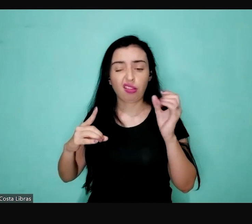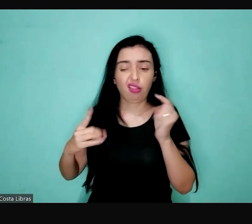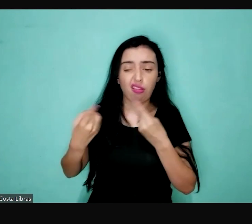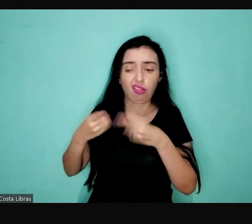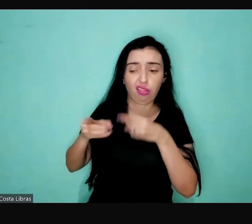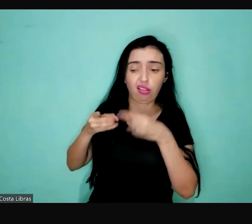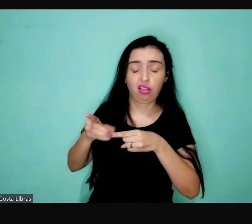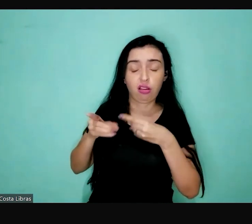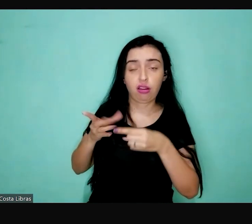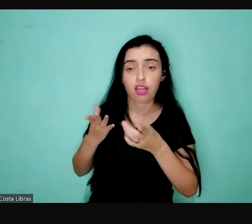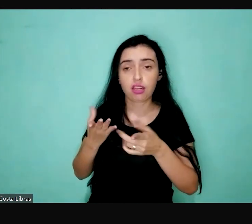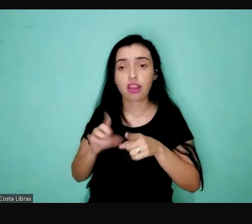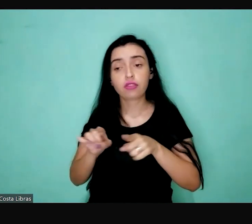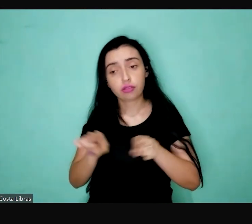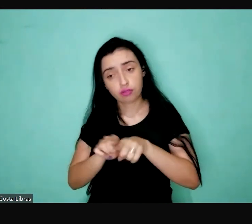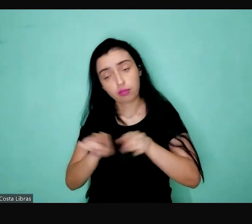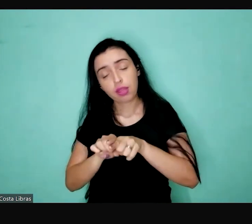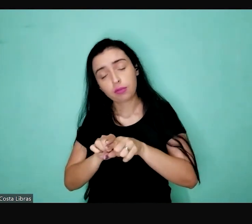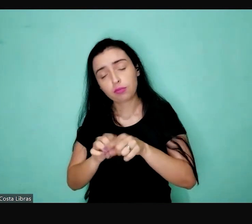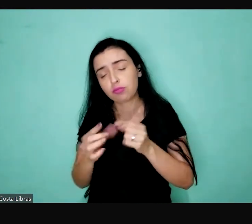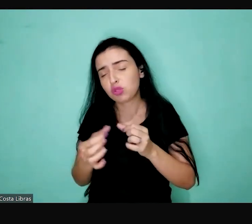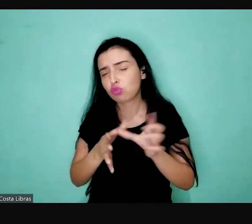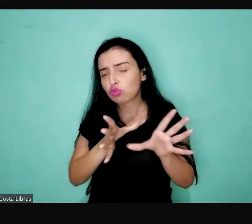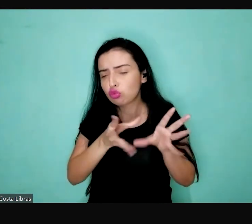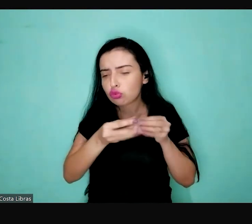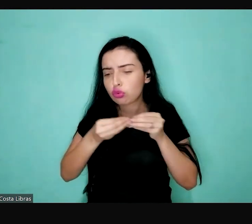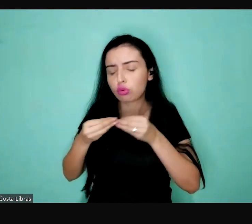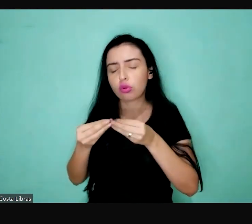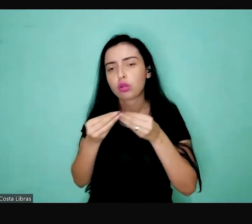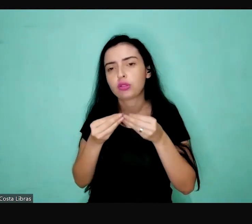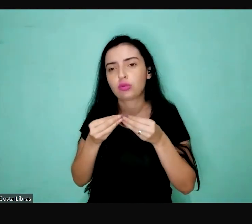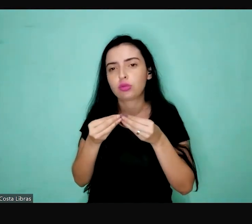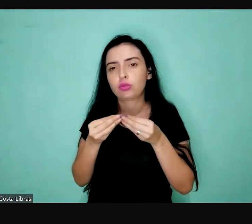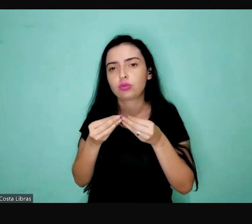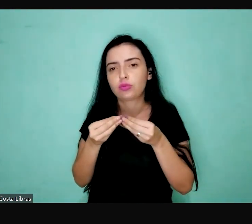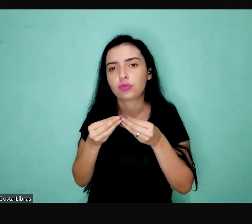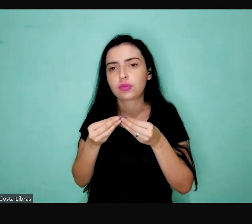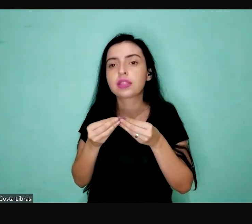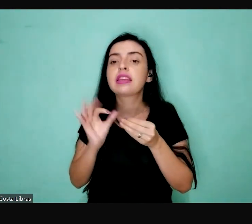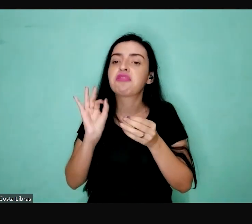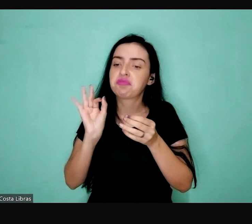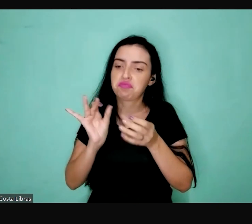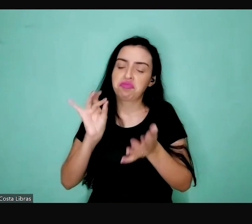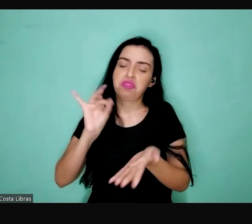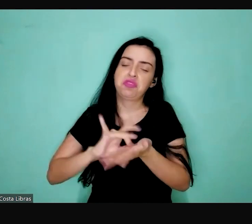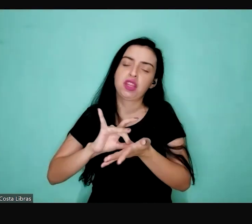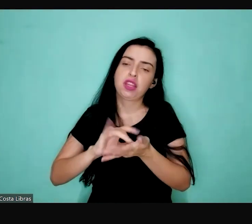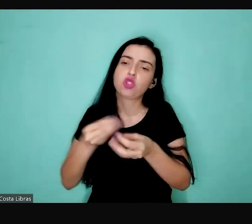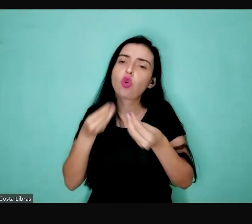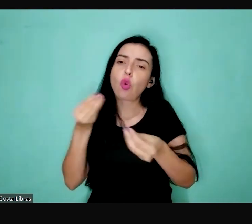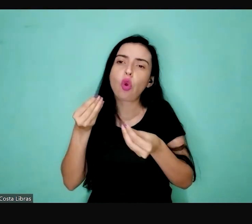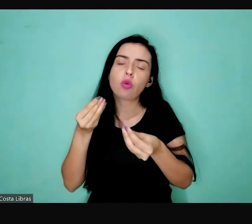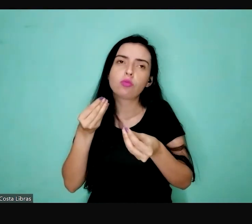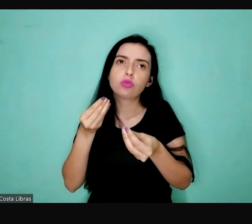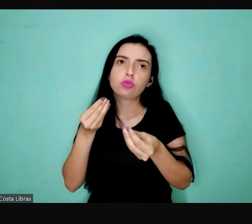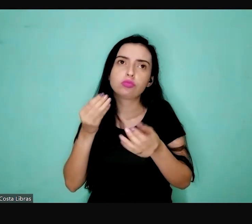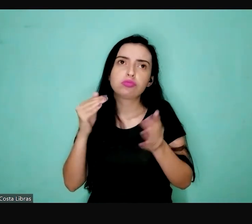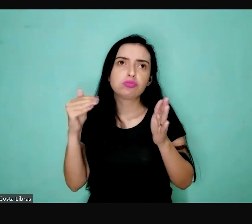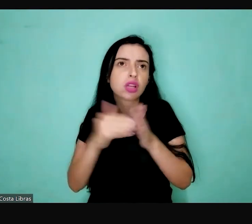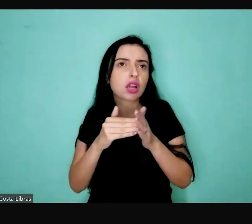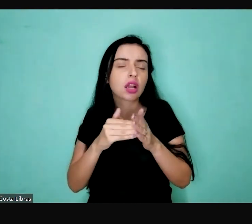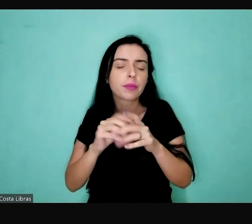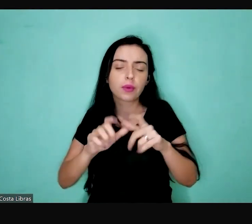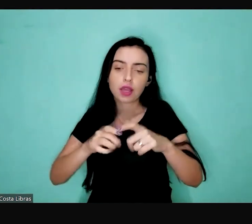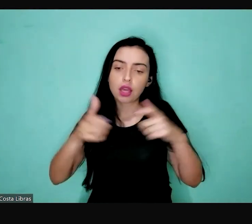muitos outros, não é? De todo modo, é um fato. Como chegamos a esse